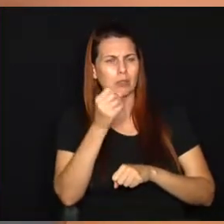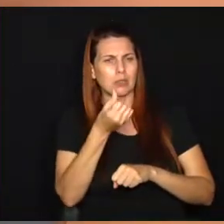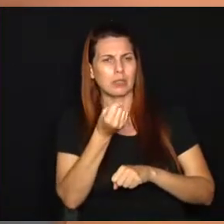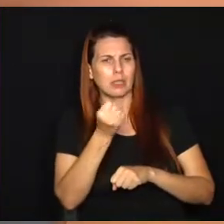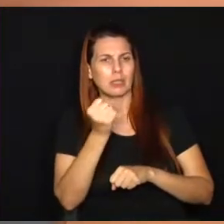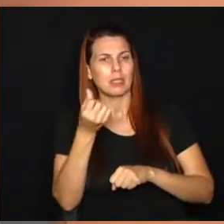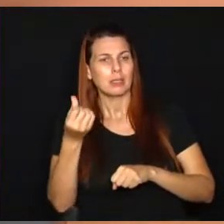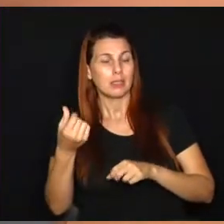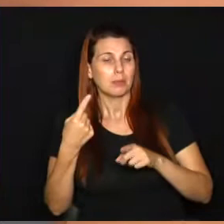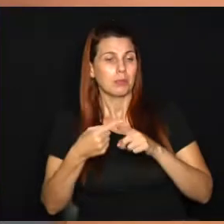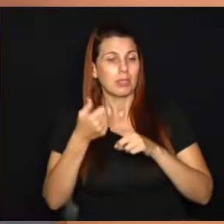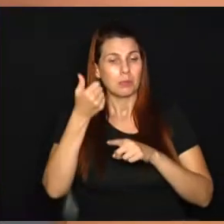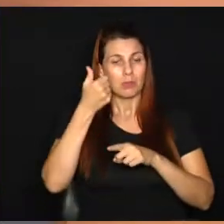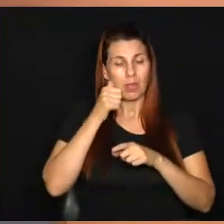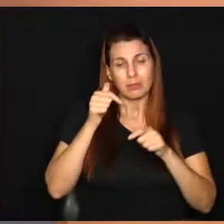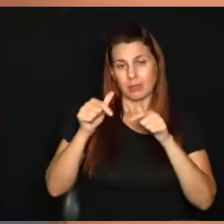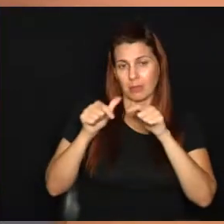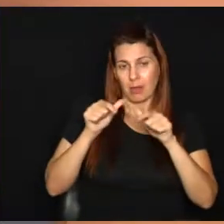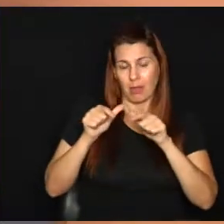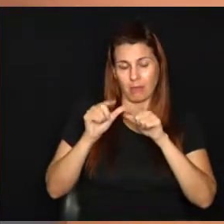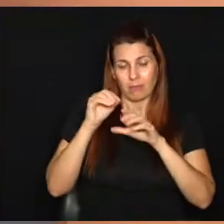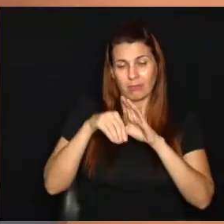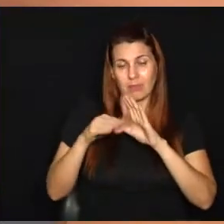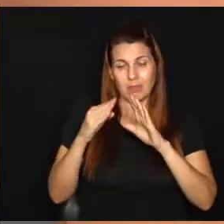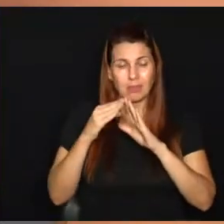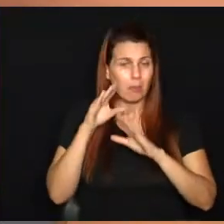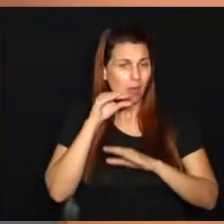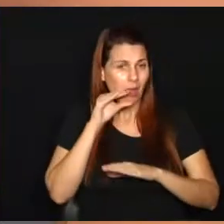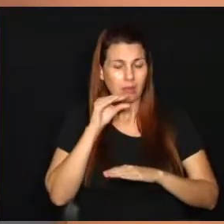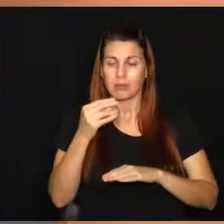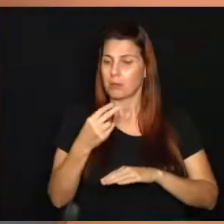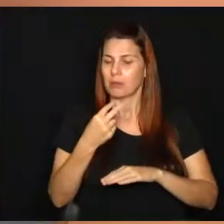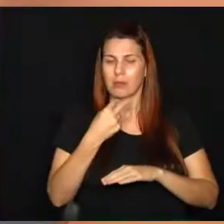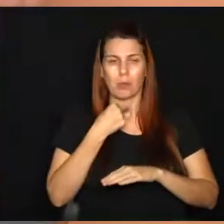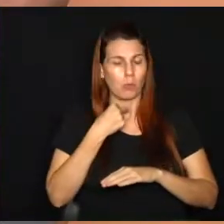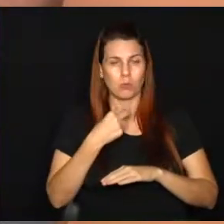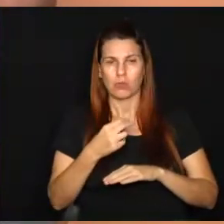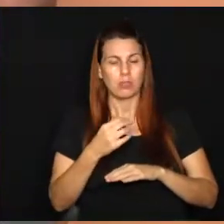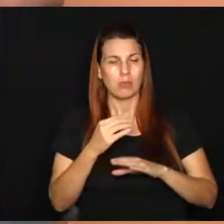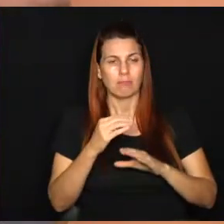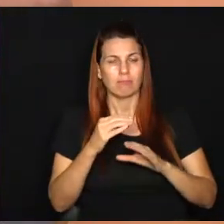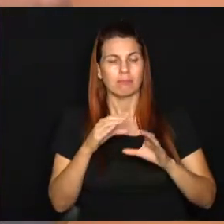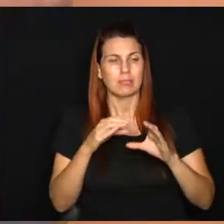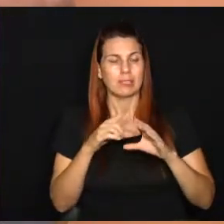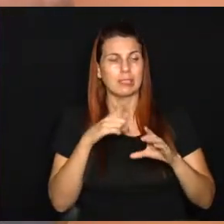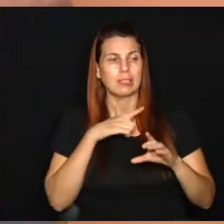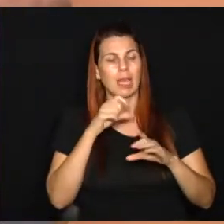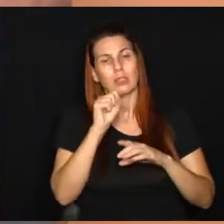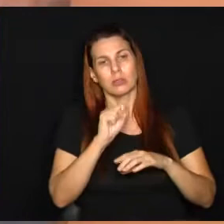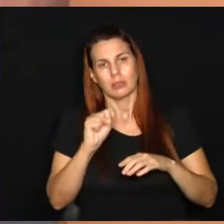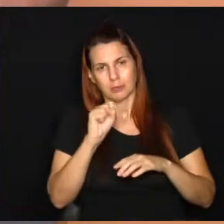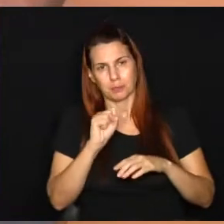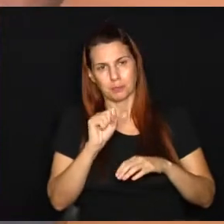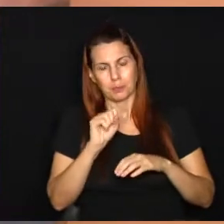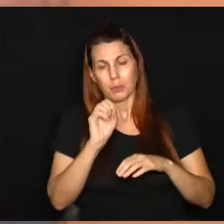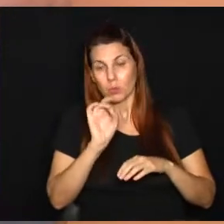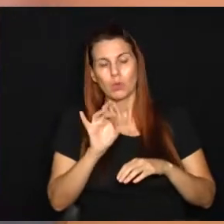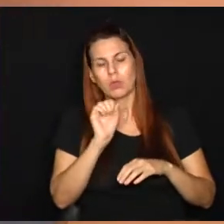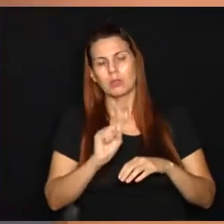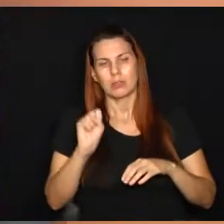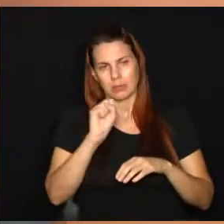aí não podia ter sindicato, só a associação, né? Aí depois, com a